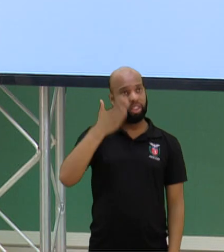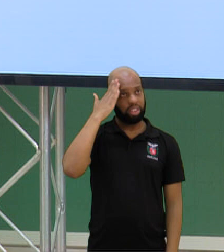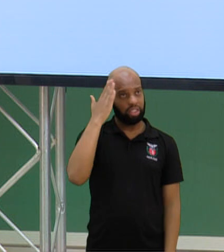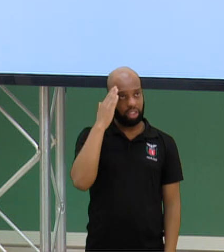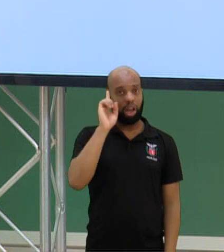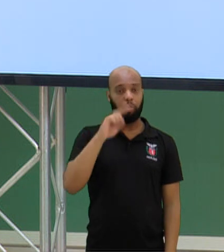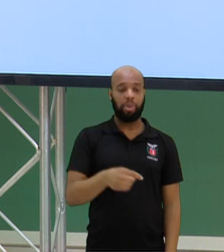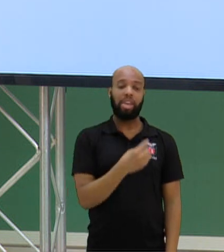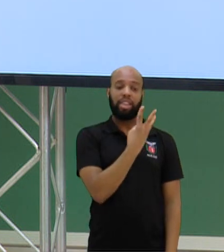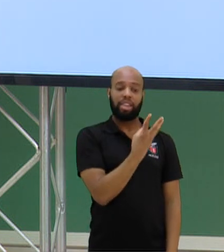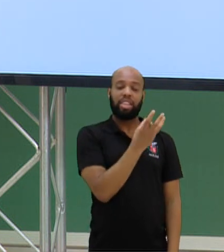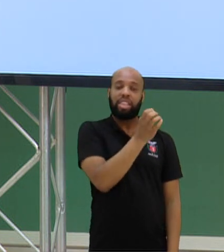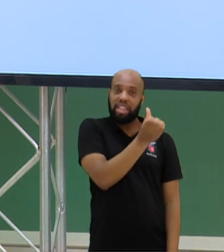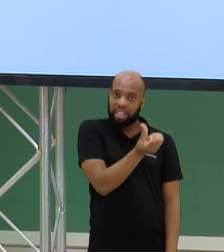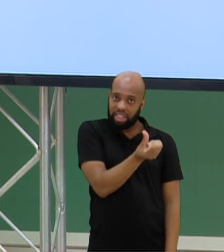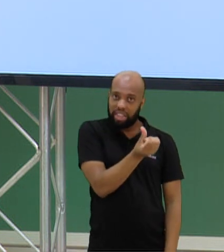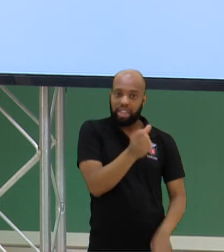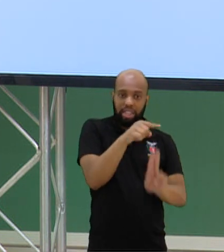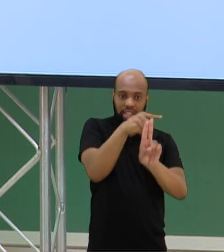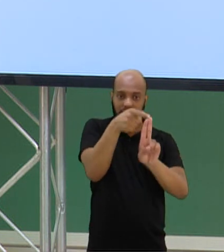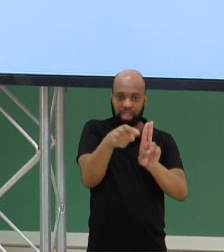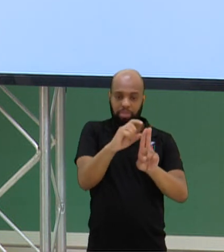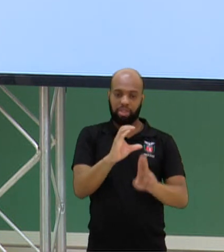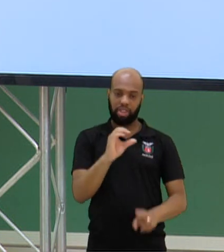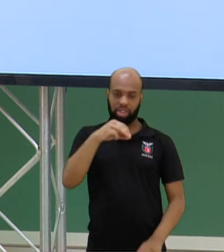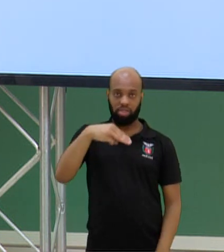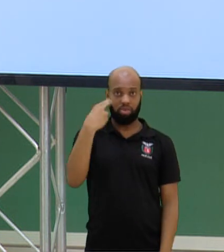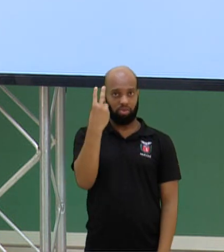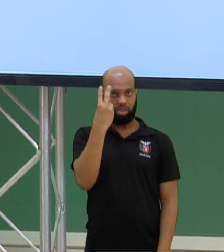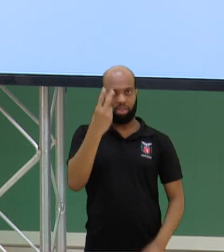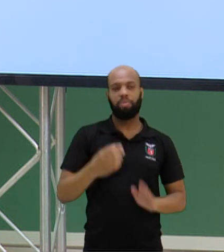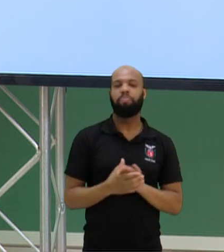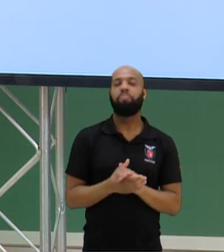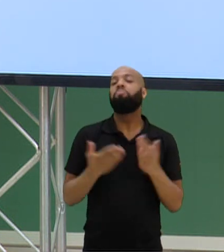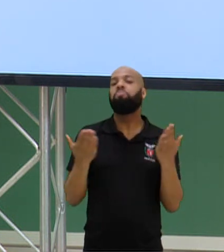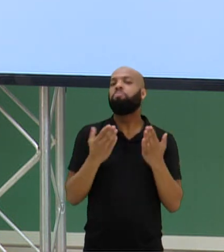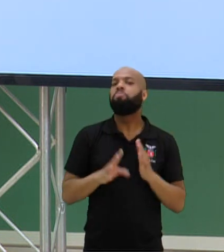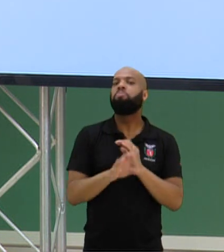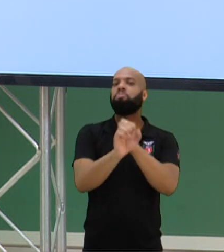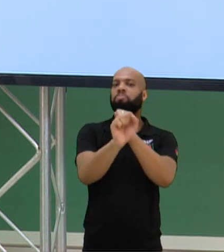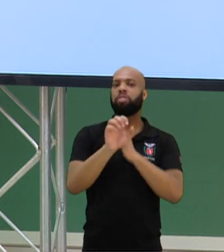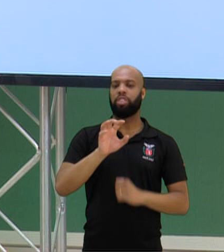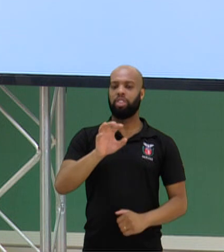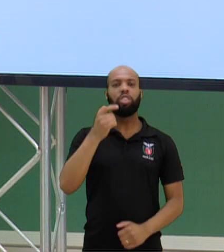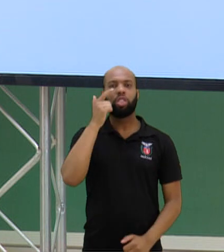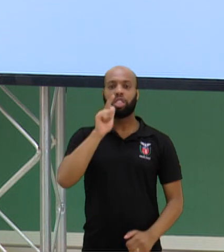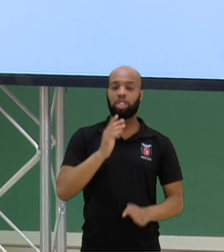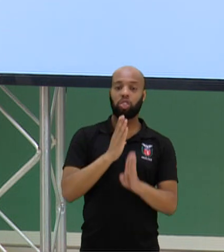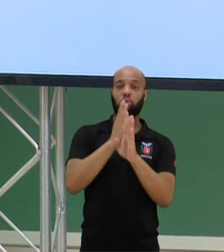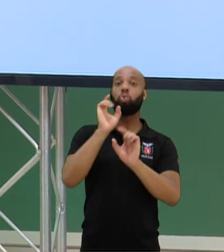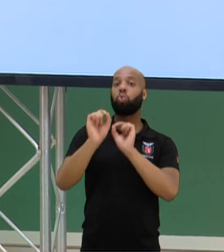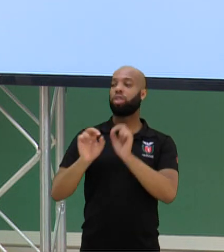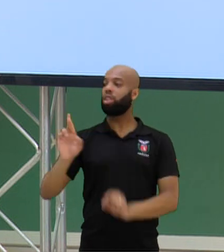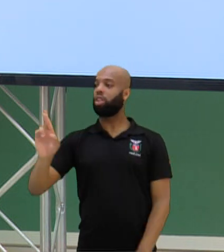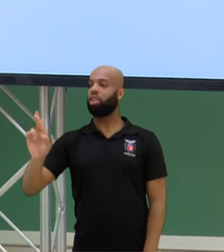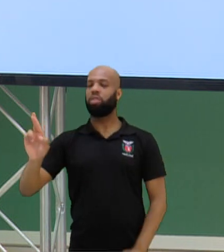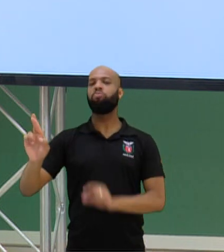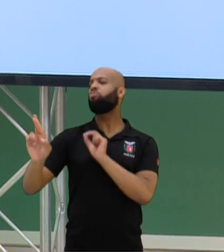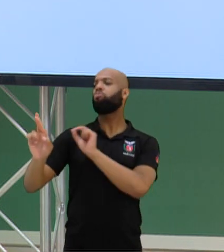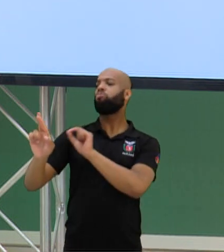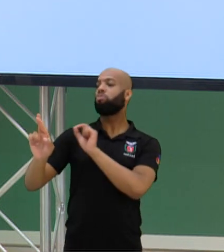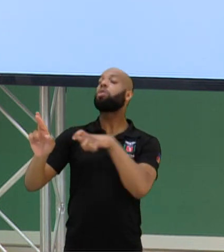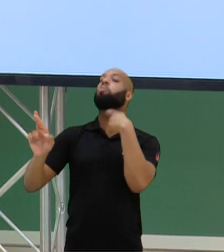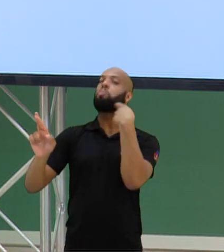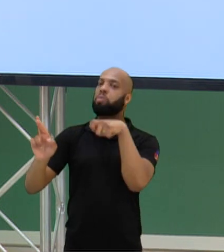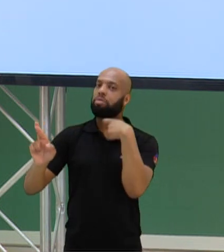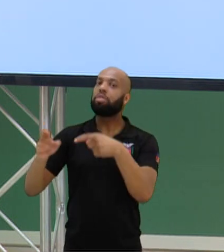Que é 36 pi centímetros quadrados, tá bom? Então, agora eu vou calcular isso para encontrar o raio, que é um elemento que eu